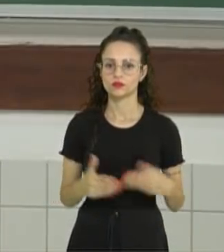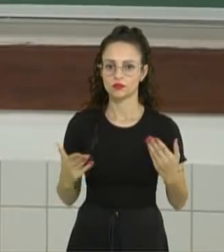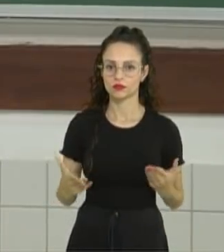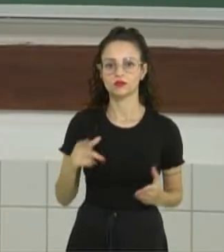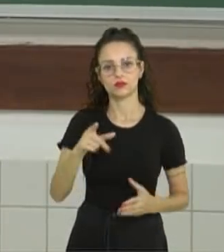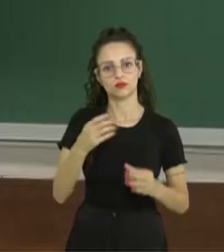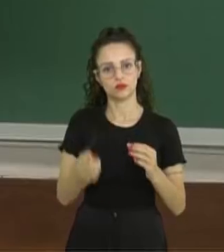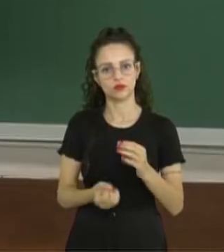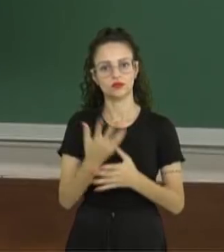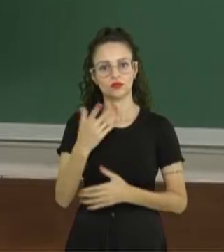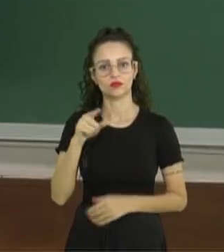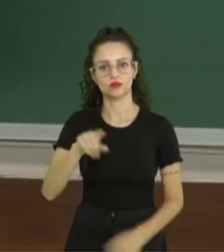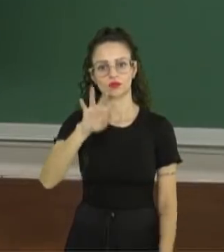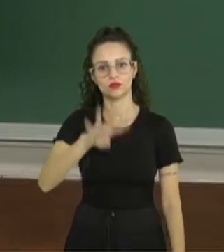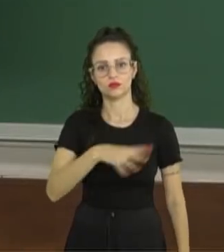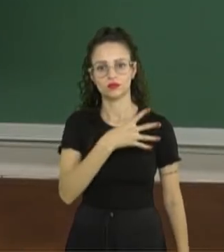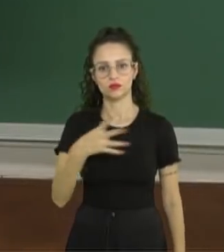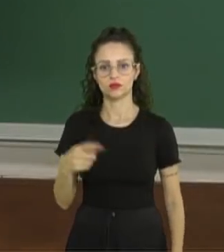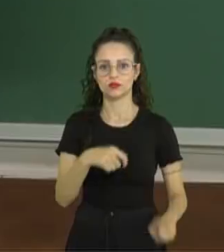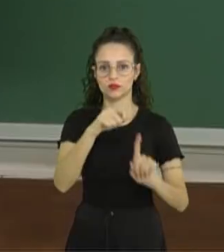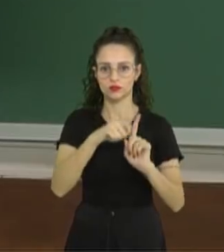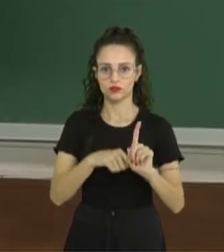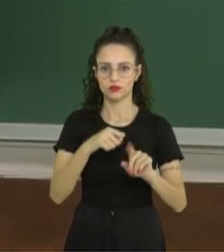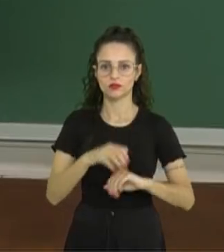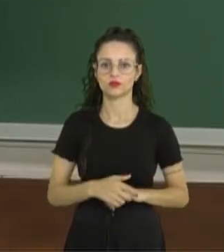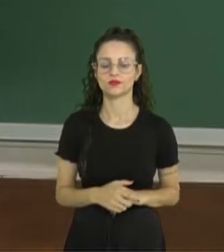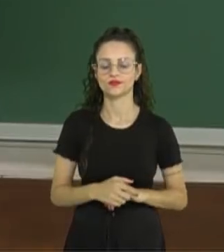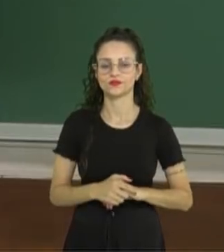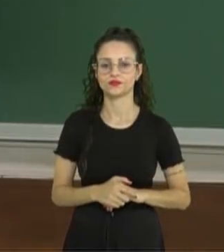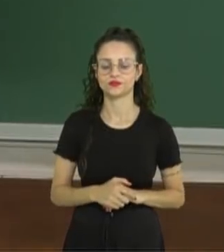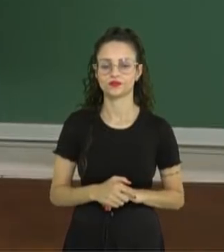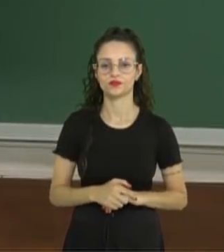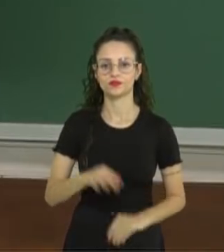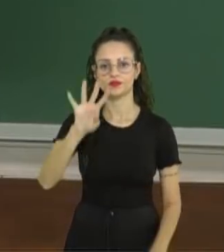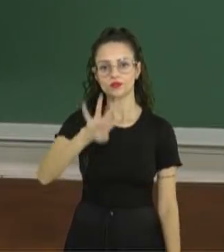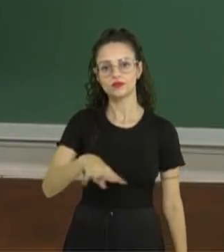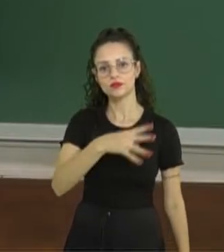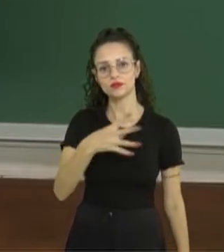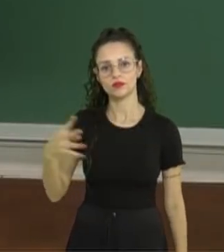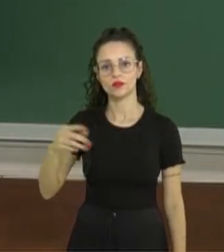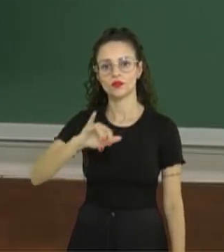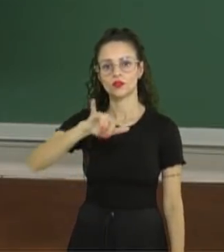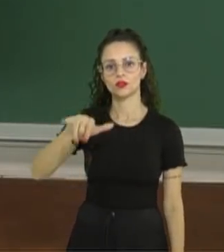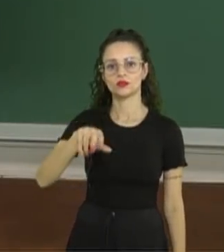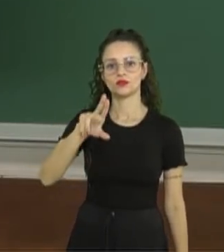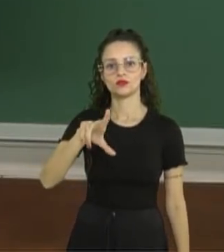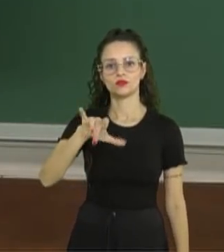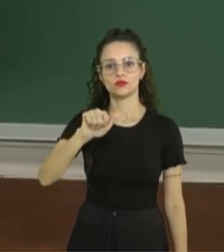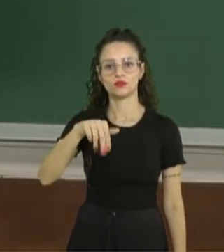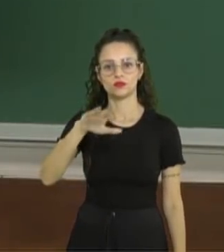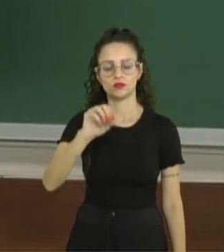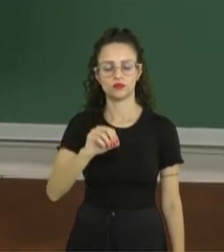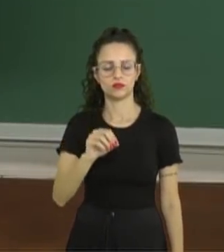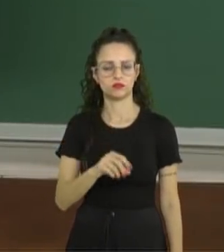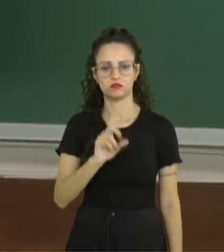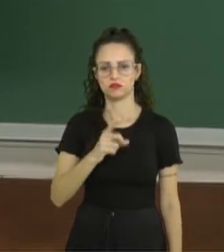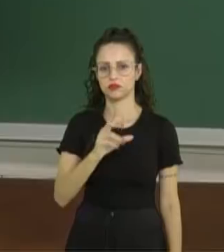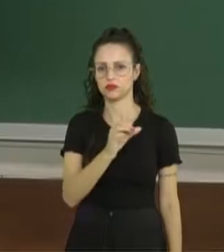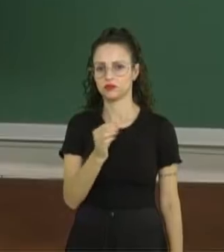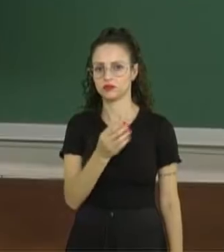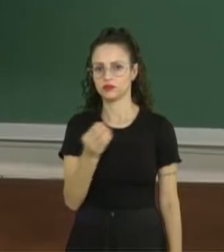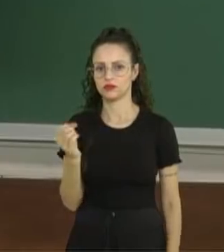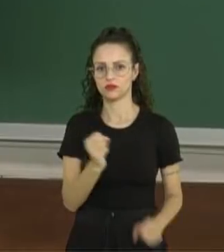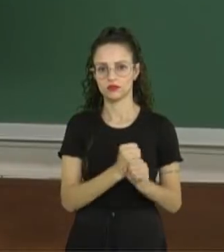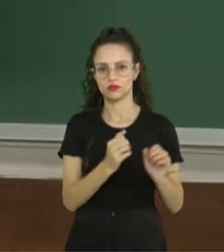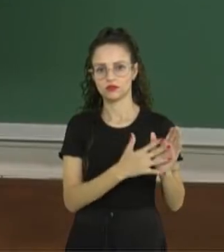do nosso calendário. Então, se você pensar bem, o calendário juliano, o calendário romano durou 1.600 anos. O nosso não